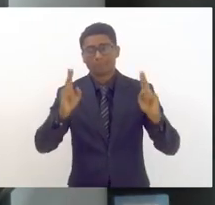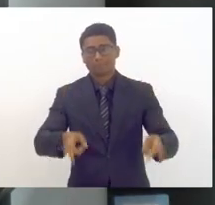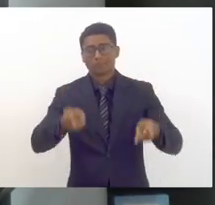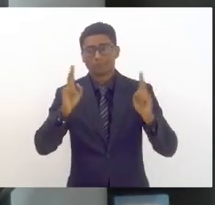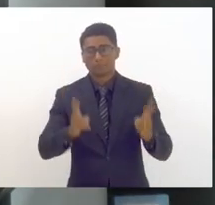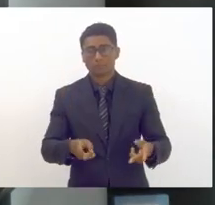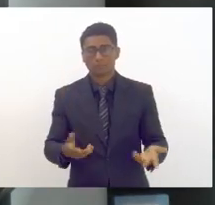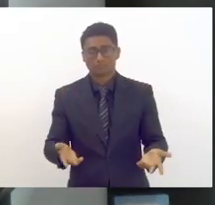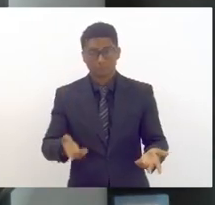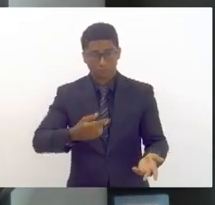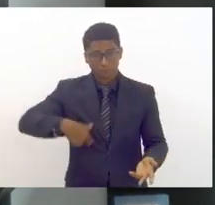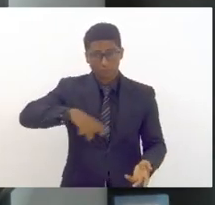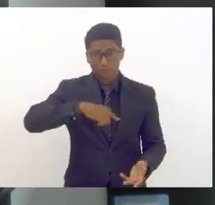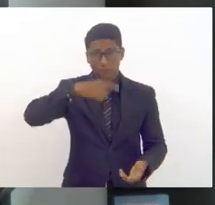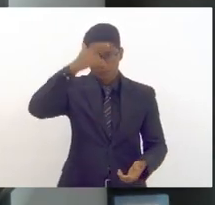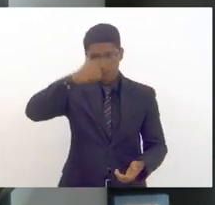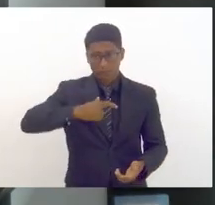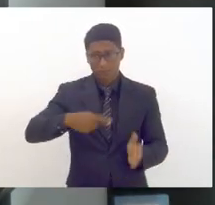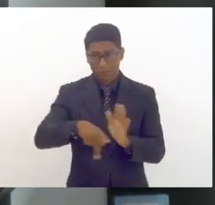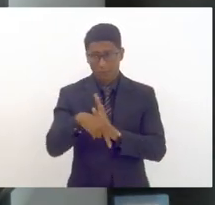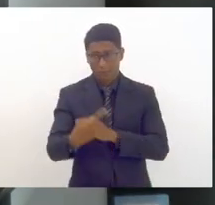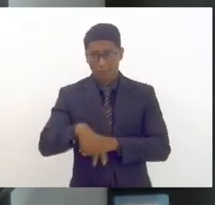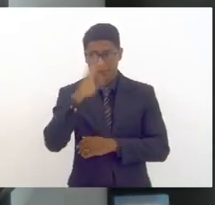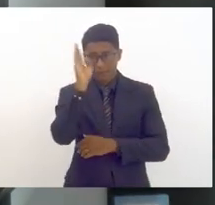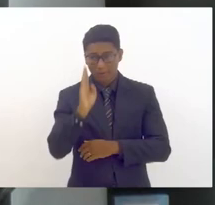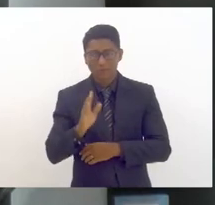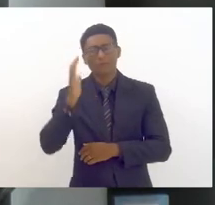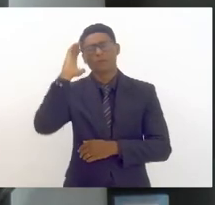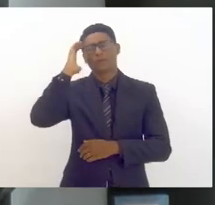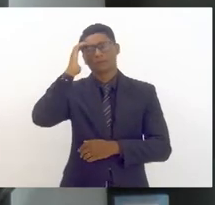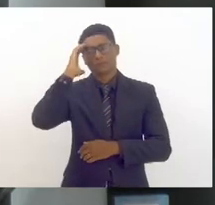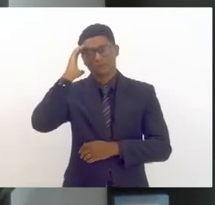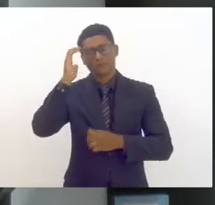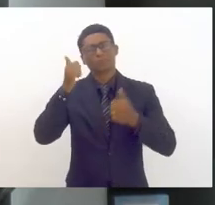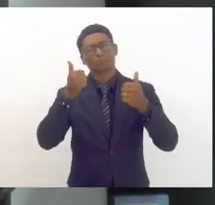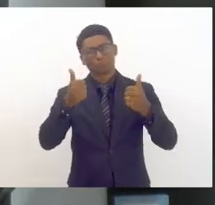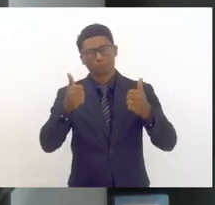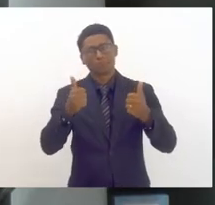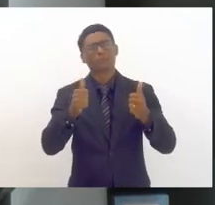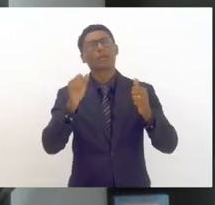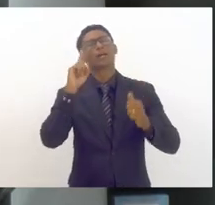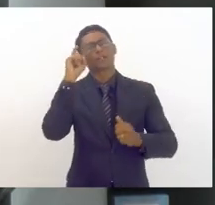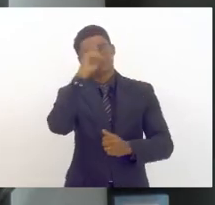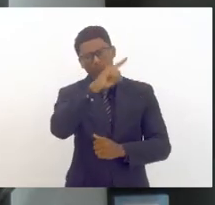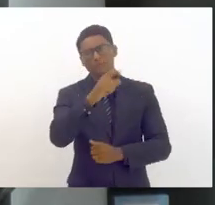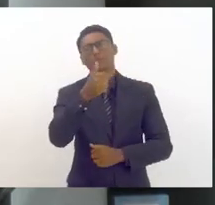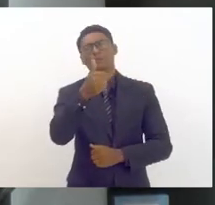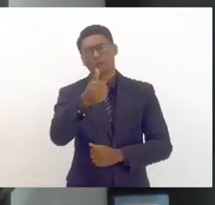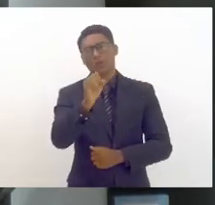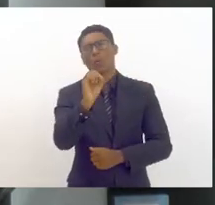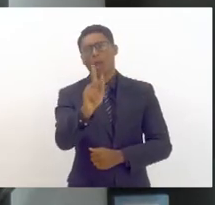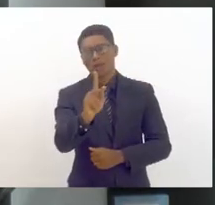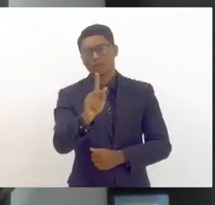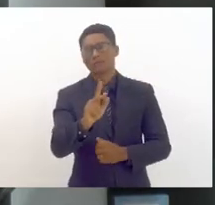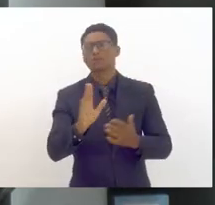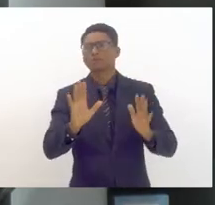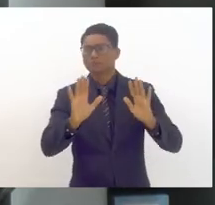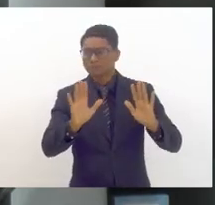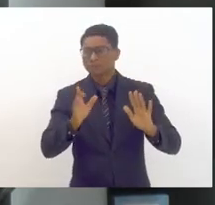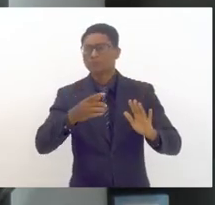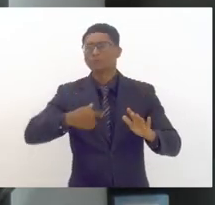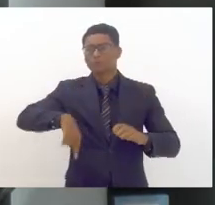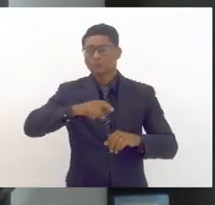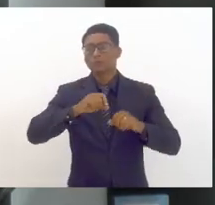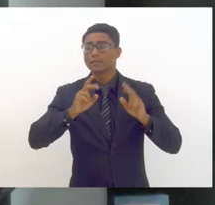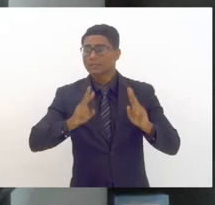como bom brasileiro que é, compreender a dificuldade, né? E a gente está sempre na espera